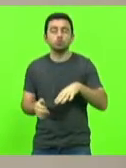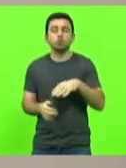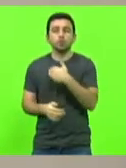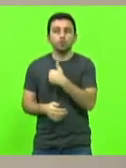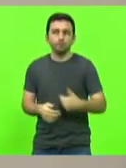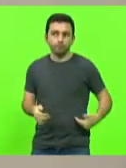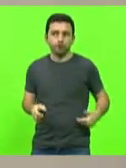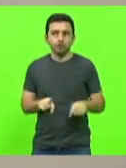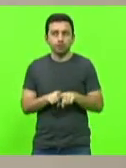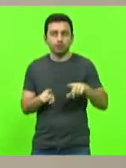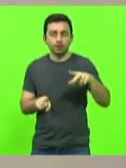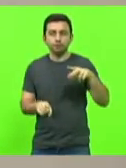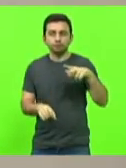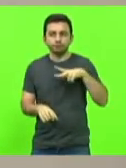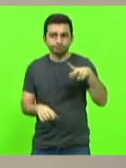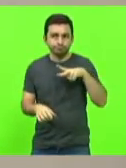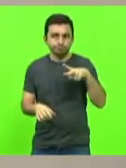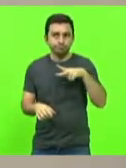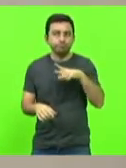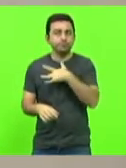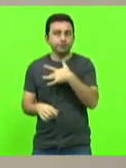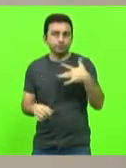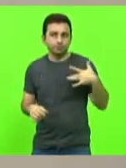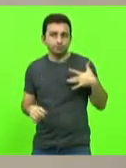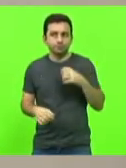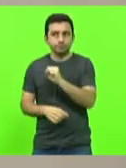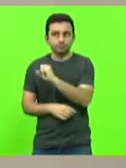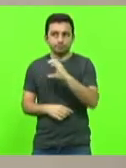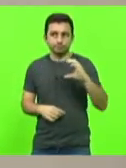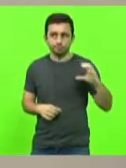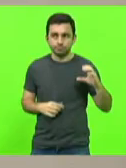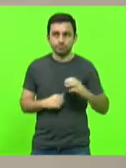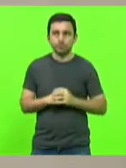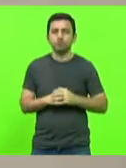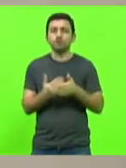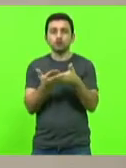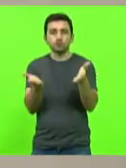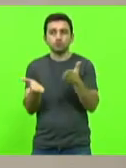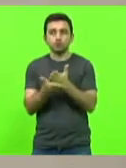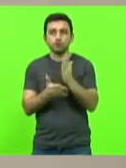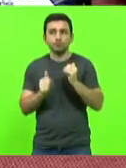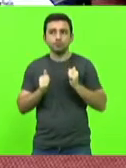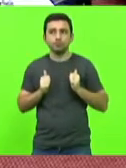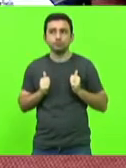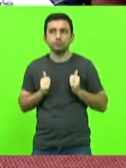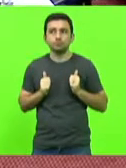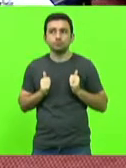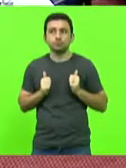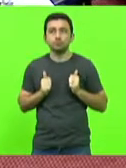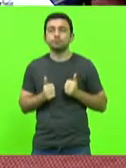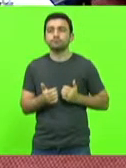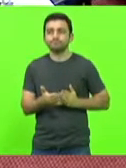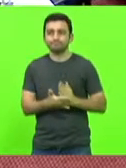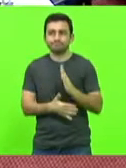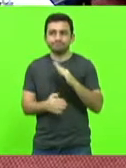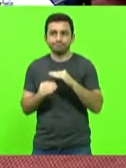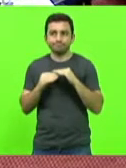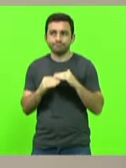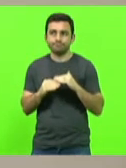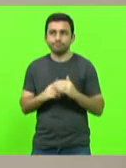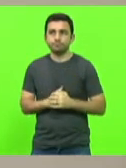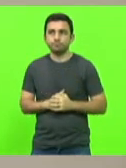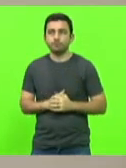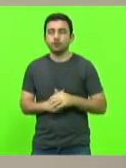de saúde do Estado de Santa Catarina. Deputados que aprovam, permaneçam como se encontram. Aprovado por